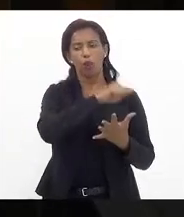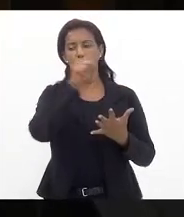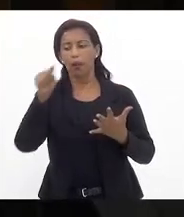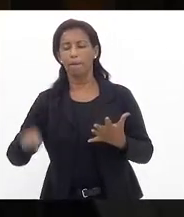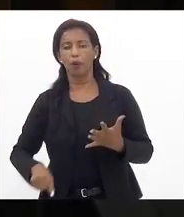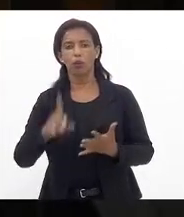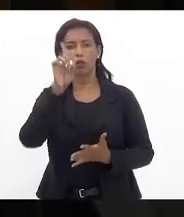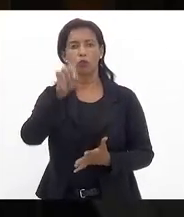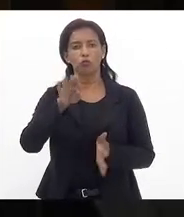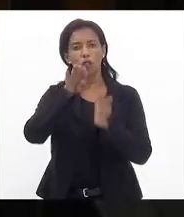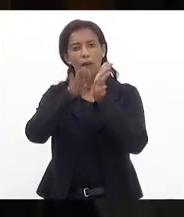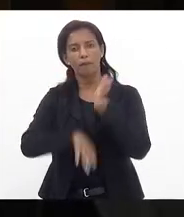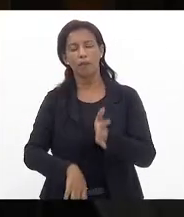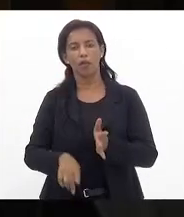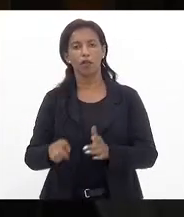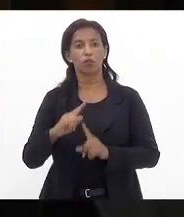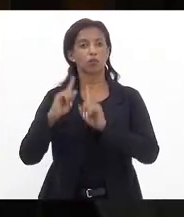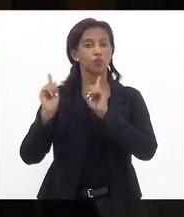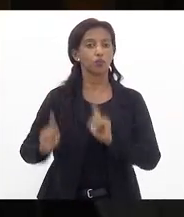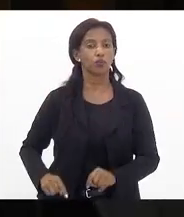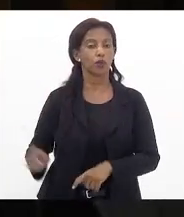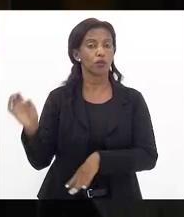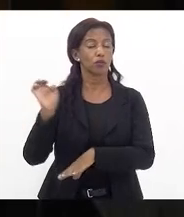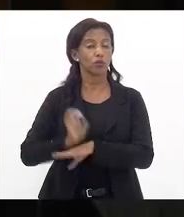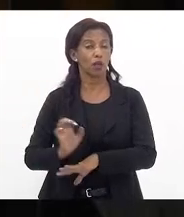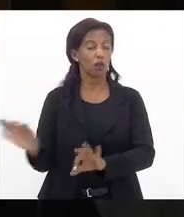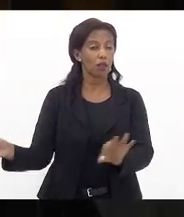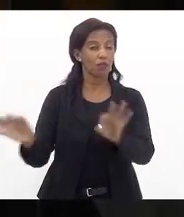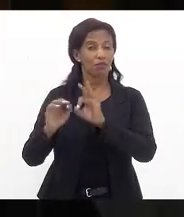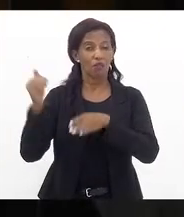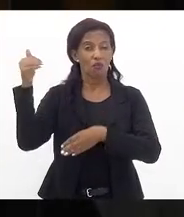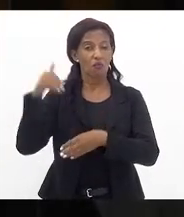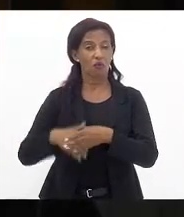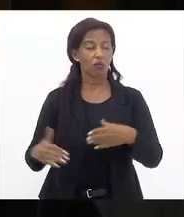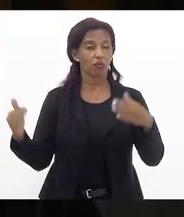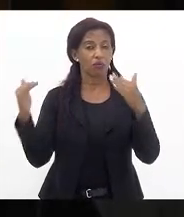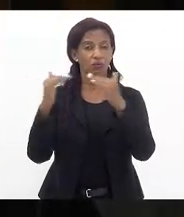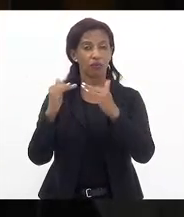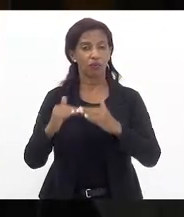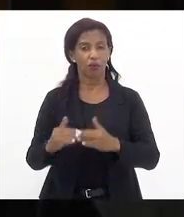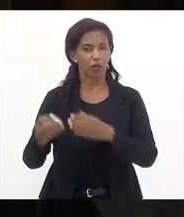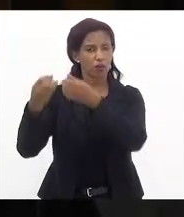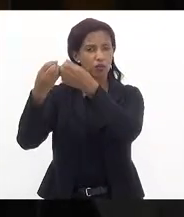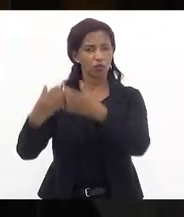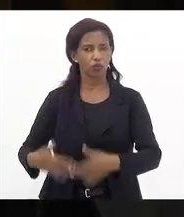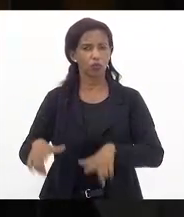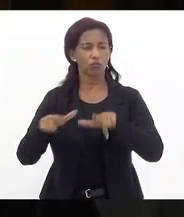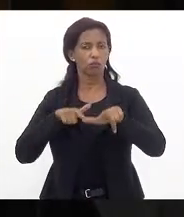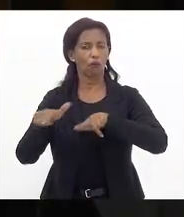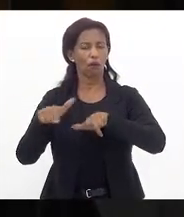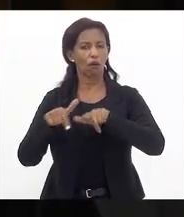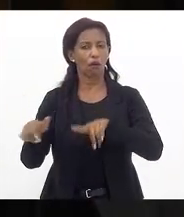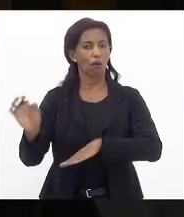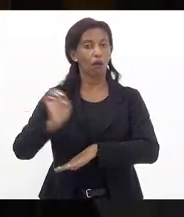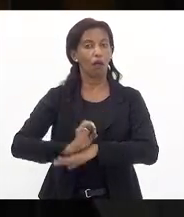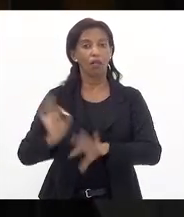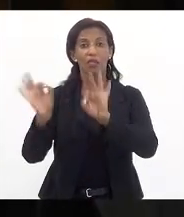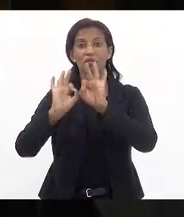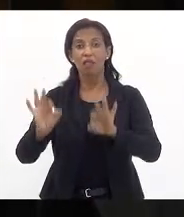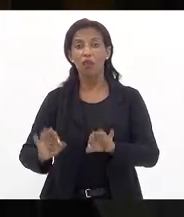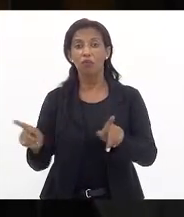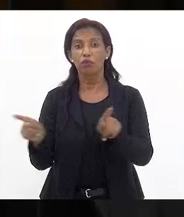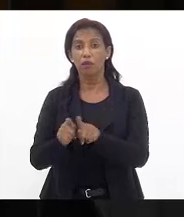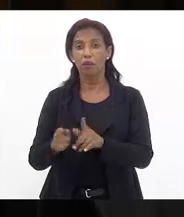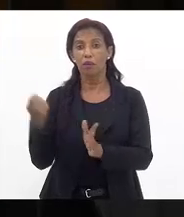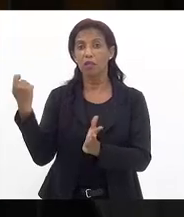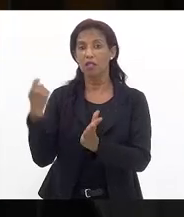um direito a menos para os servidores estaduais, nem um voto favorável ao desmonte do serviço público estadual e nem um voto para endossar